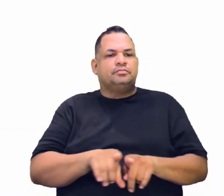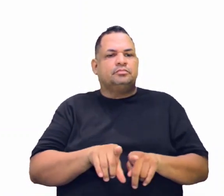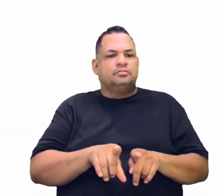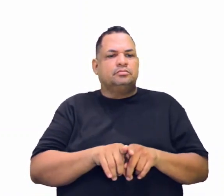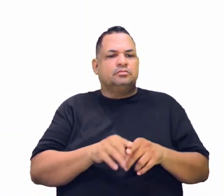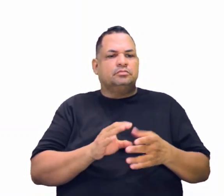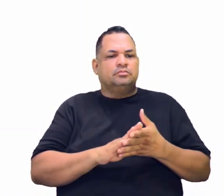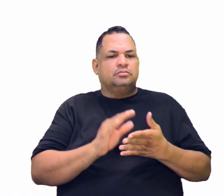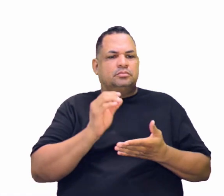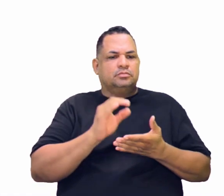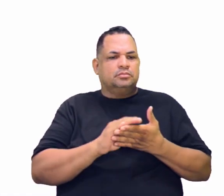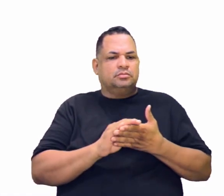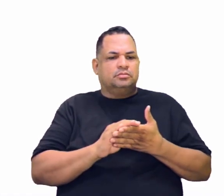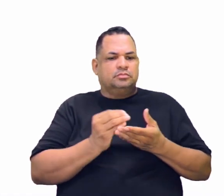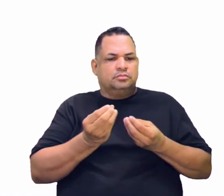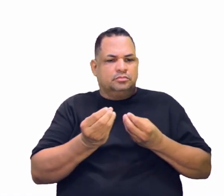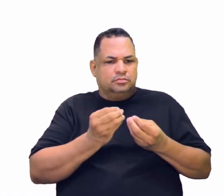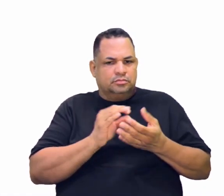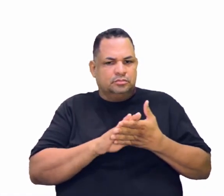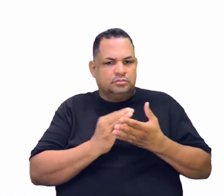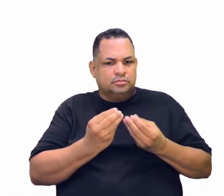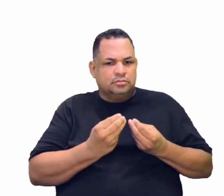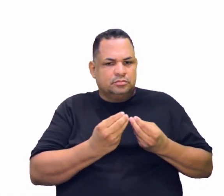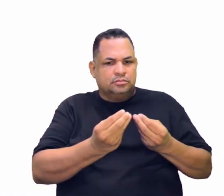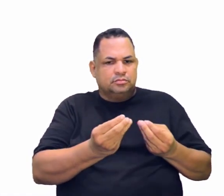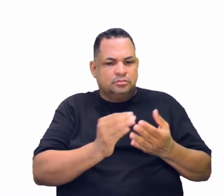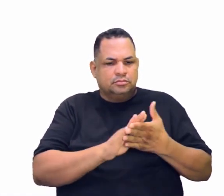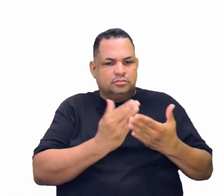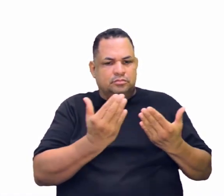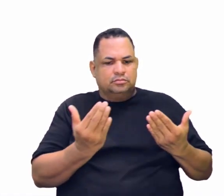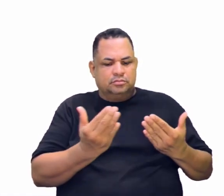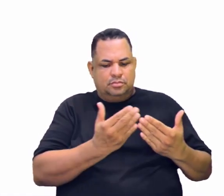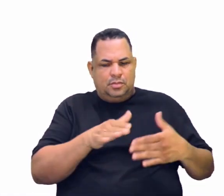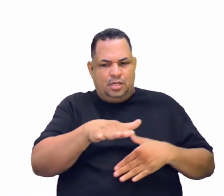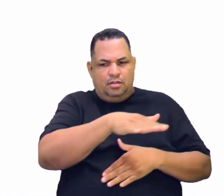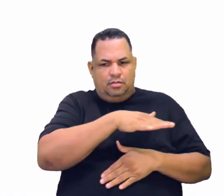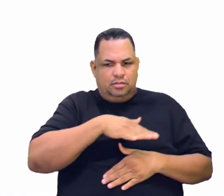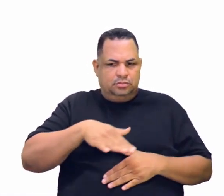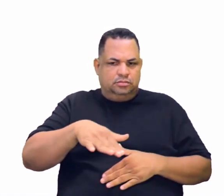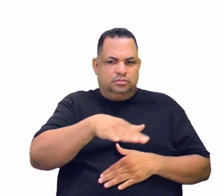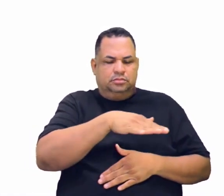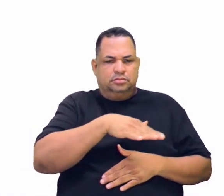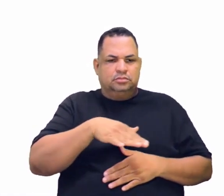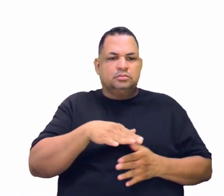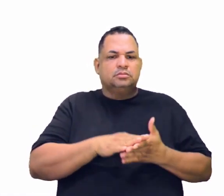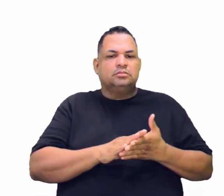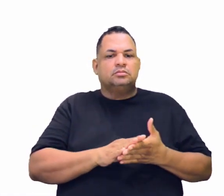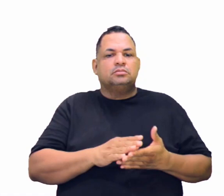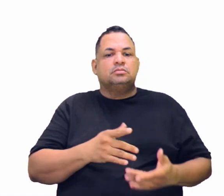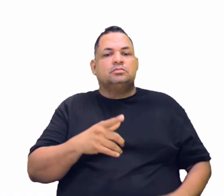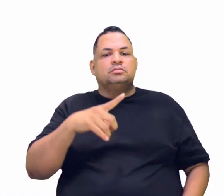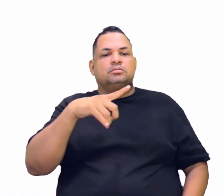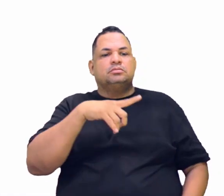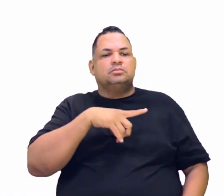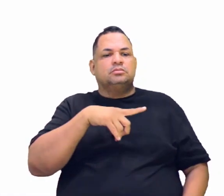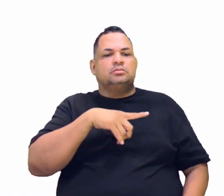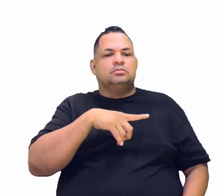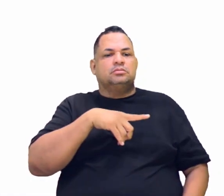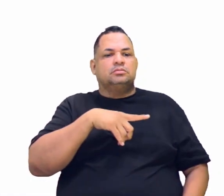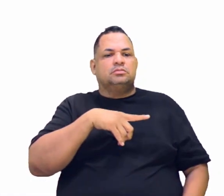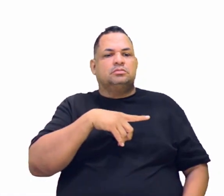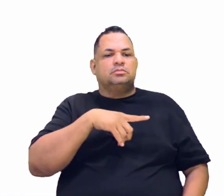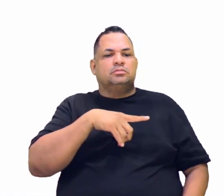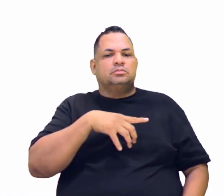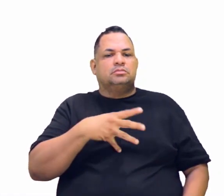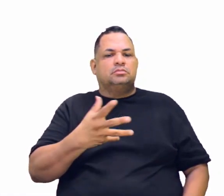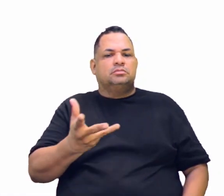straps, armadilha, deixado pelos índios em frente à base Massacre. Caso alguém